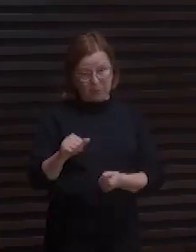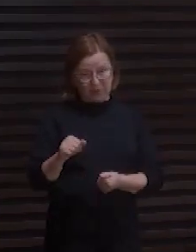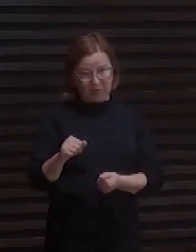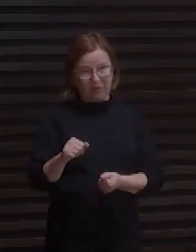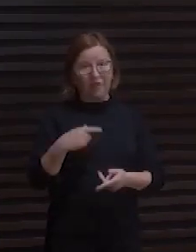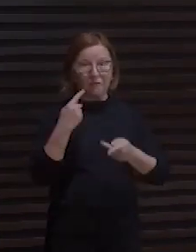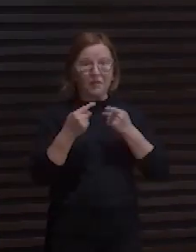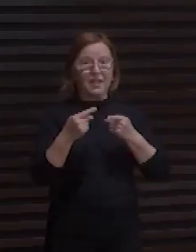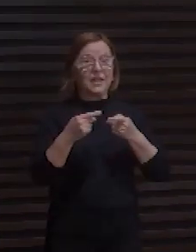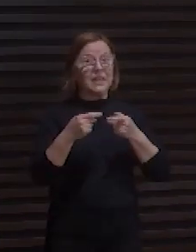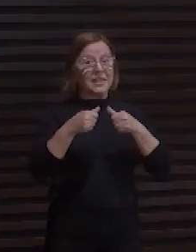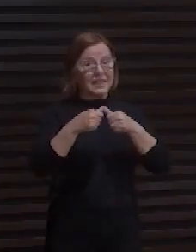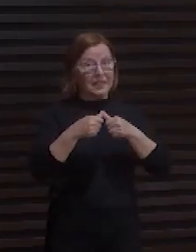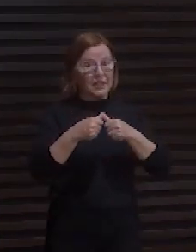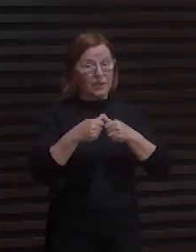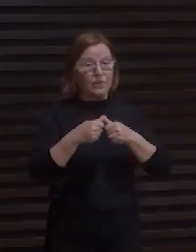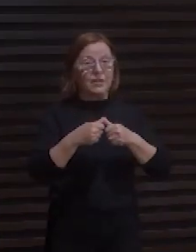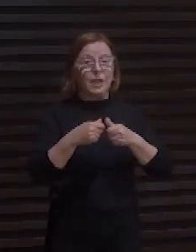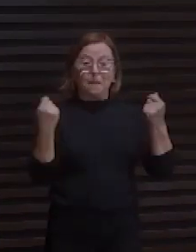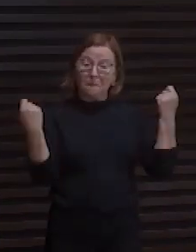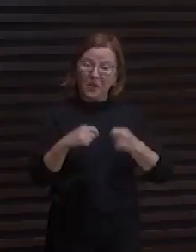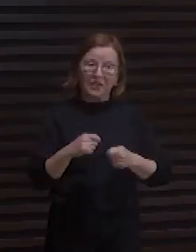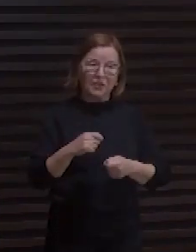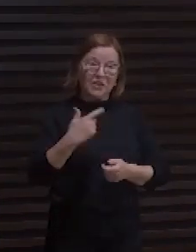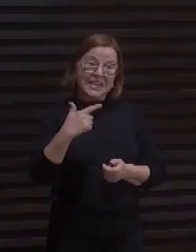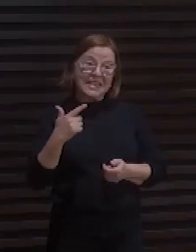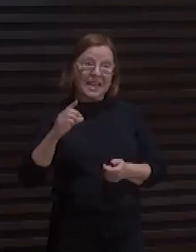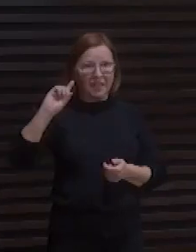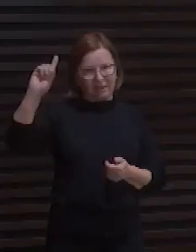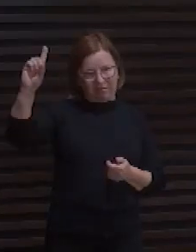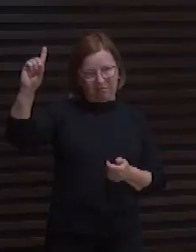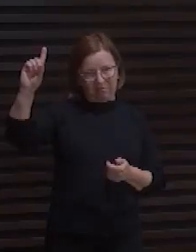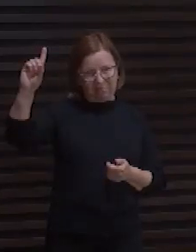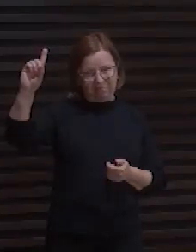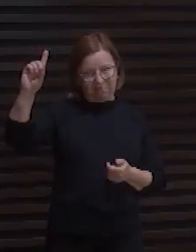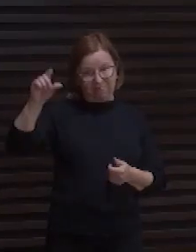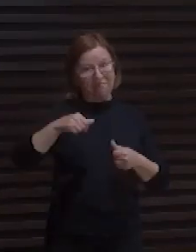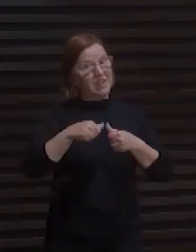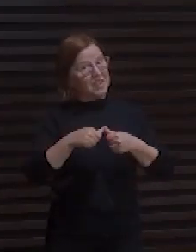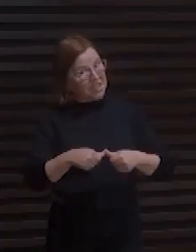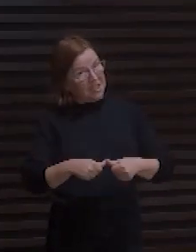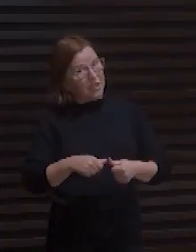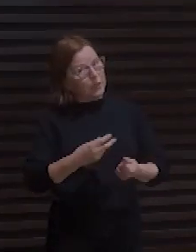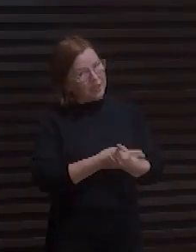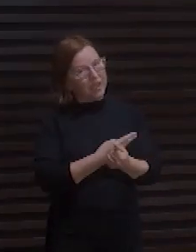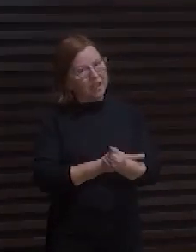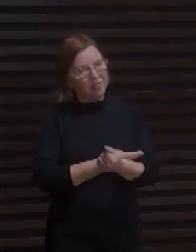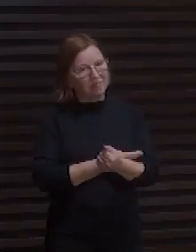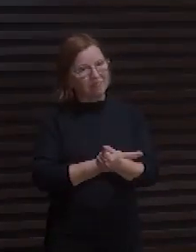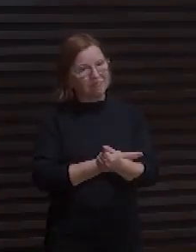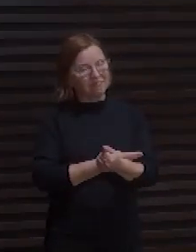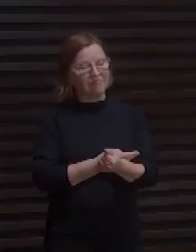possível sem Deus. E isto é uma armadilha. É isso que significa